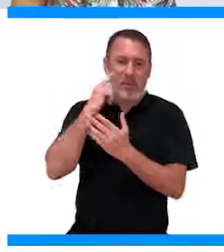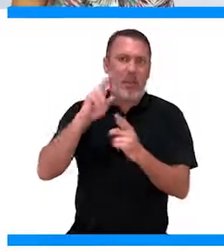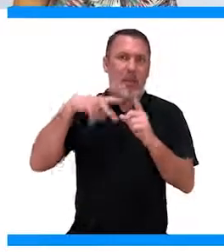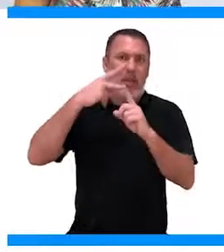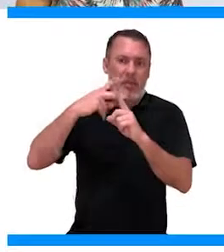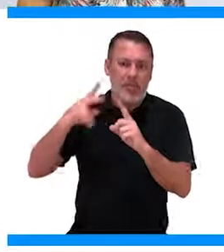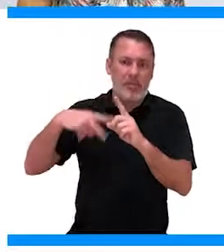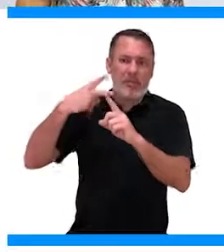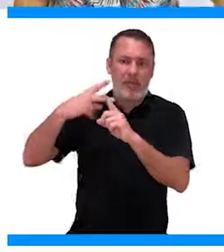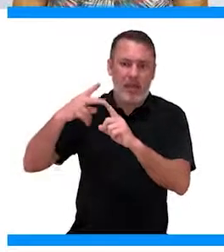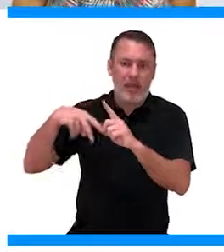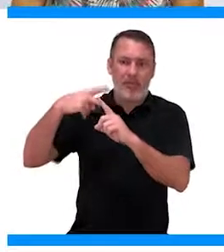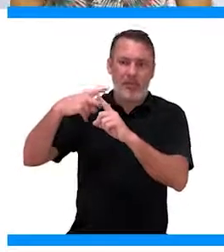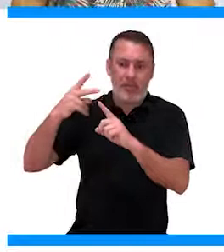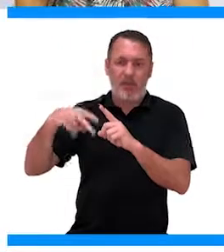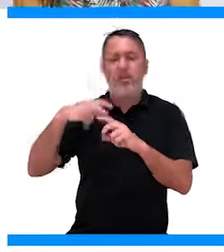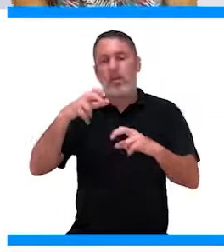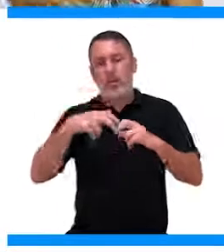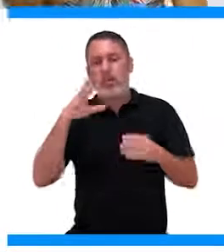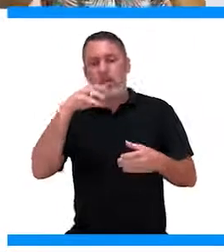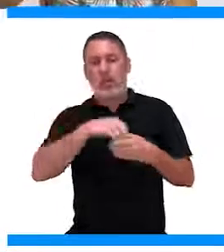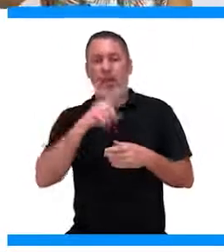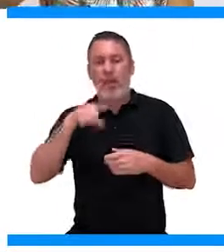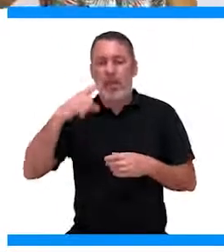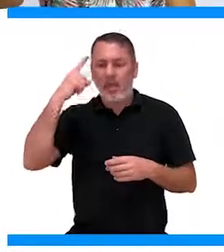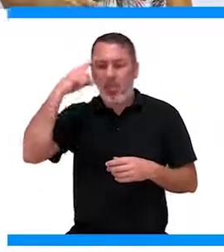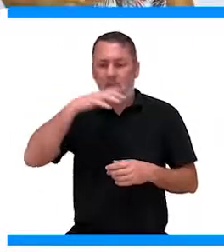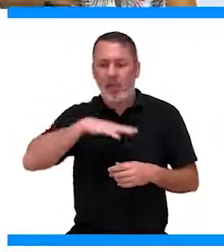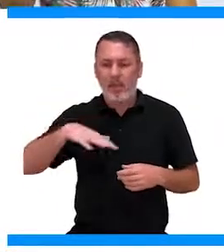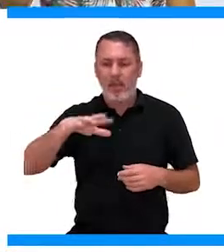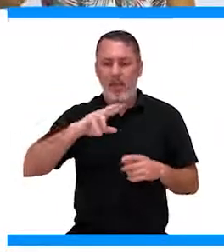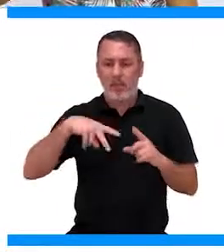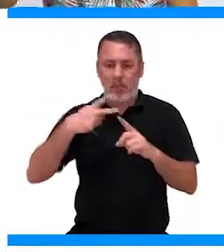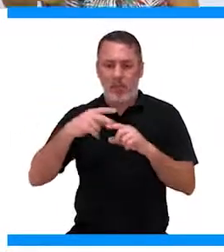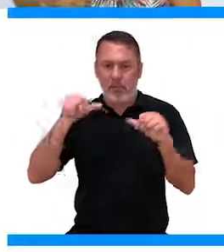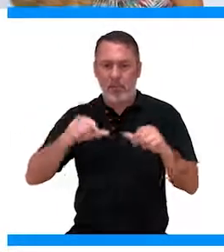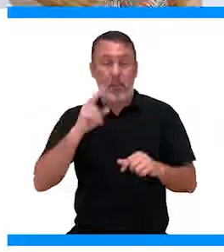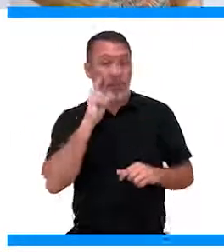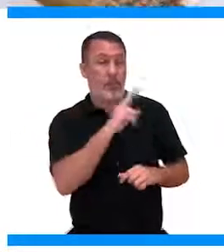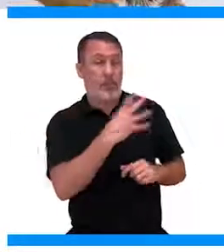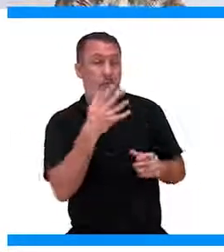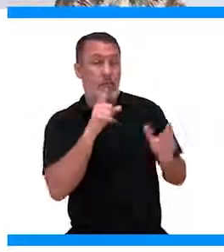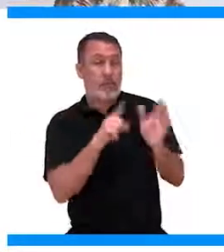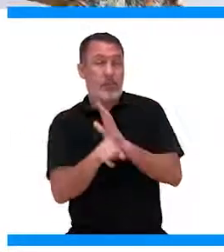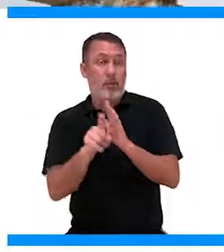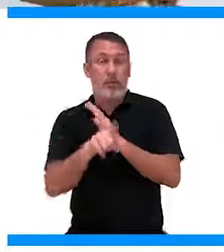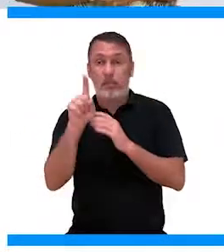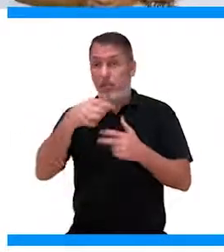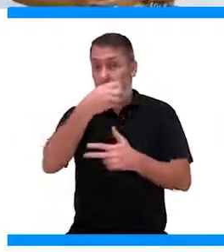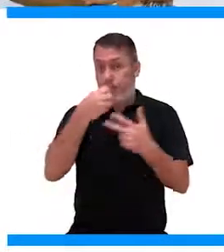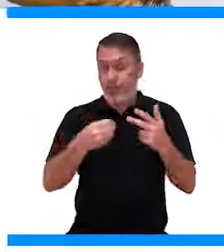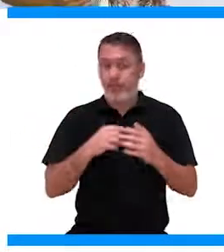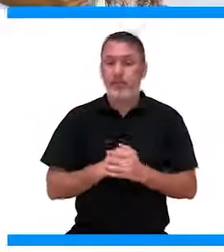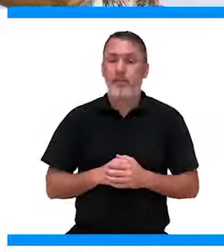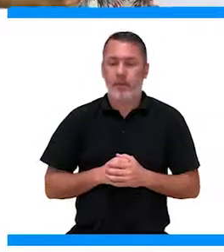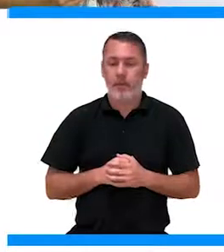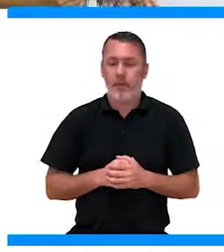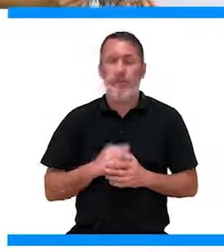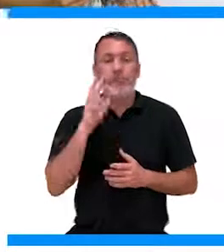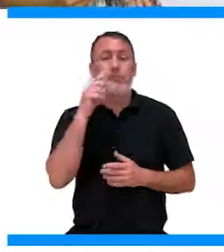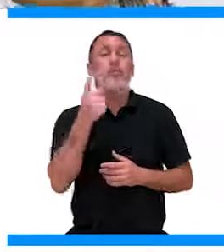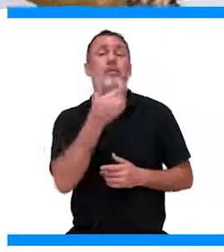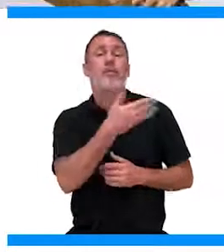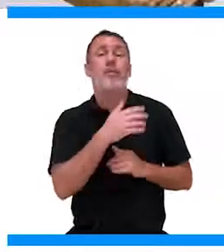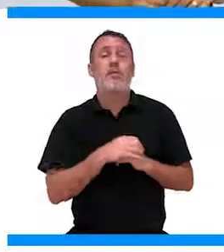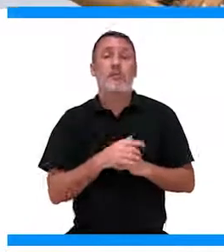depois ela gritou, depois ela falou, depois ela murmurou. Então, a ideia vai crescendo. Então vamos agora para as questões. Vamos pegar essa